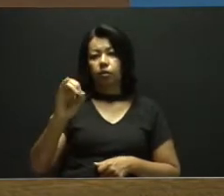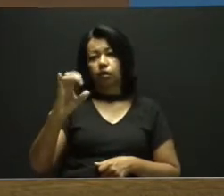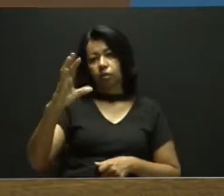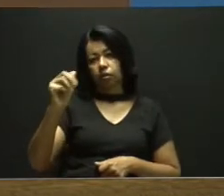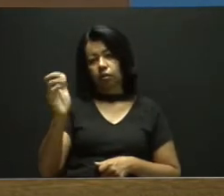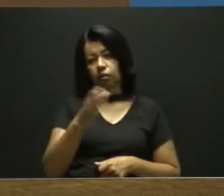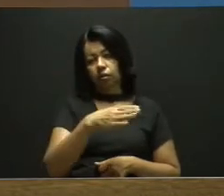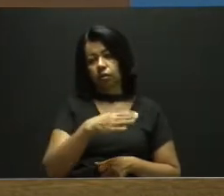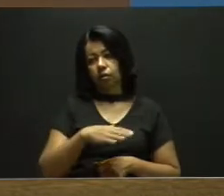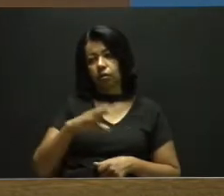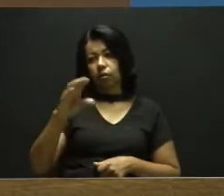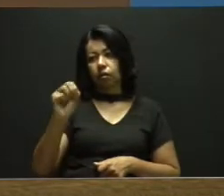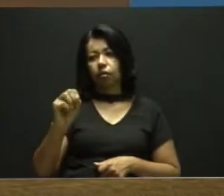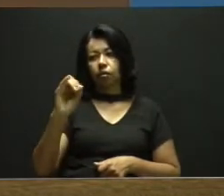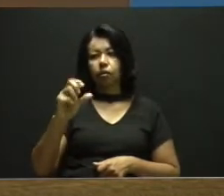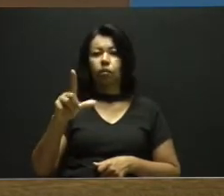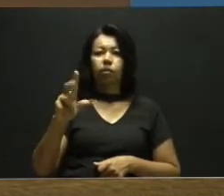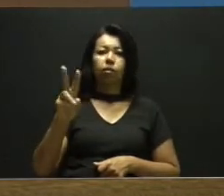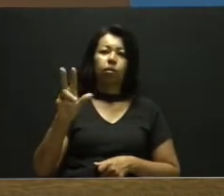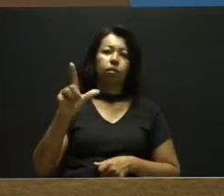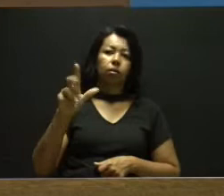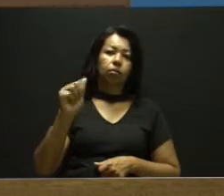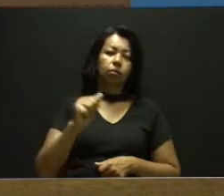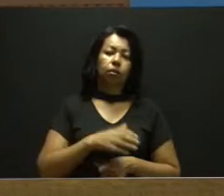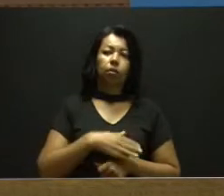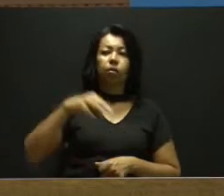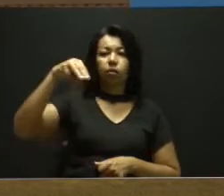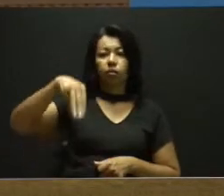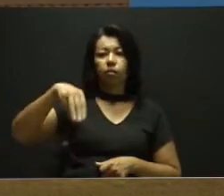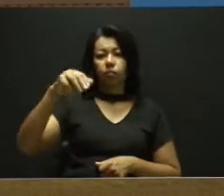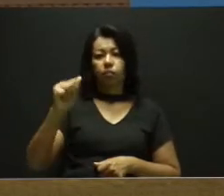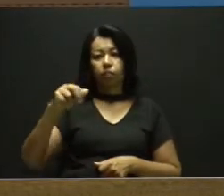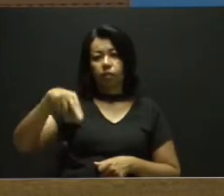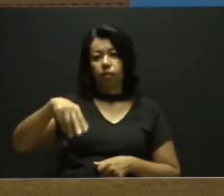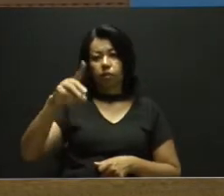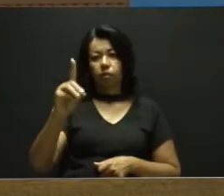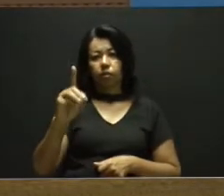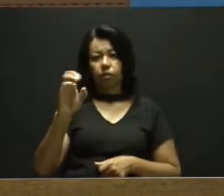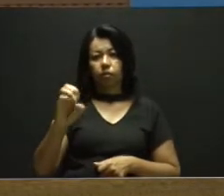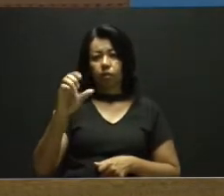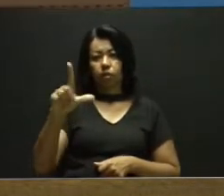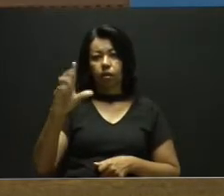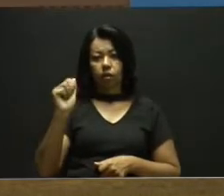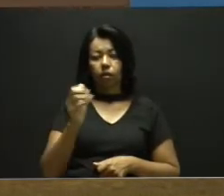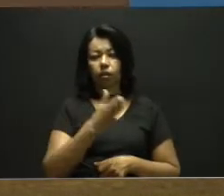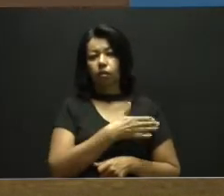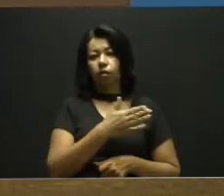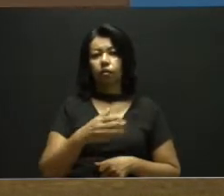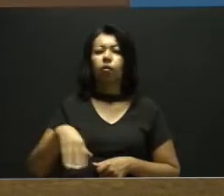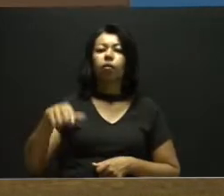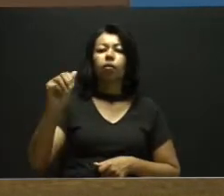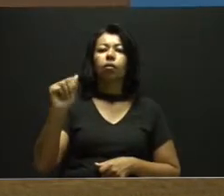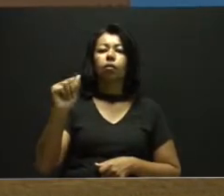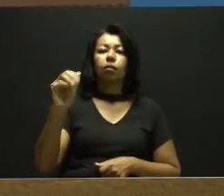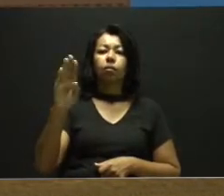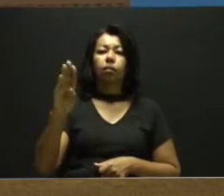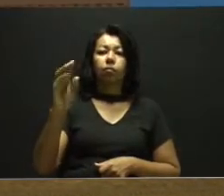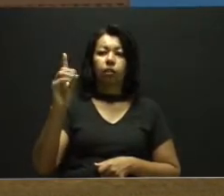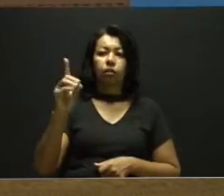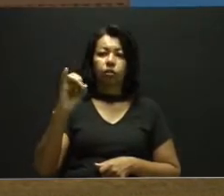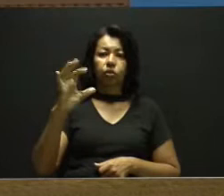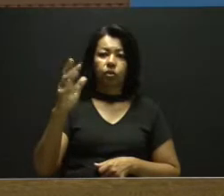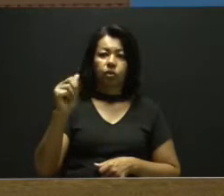mão dela abdias do nascimento gostaria de citar aqui